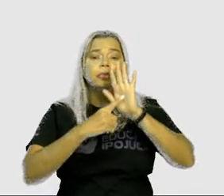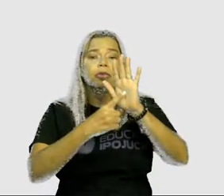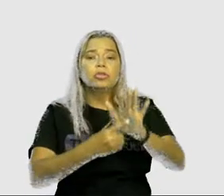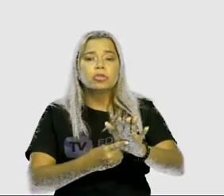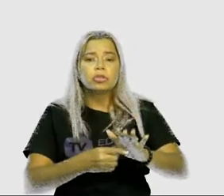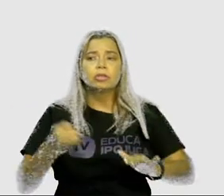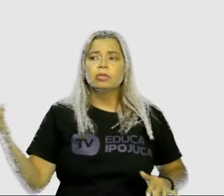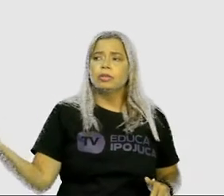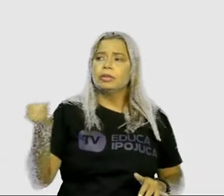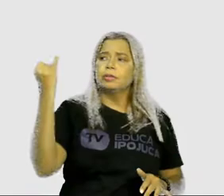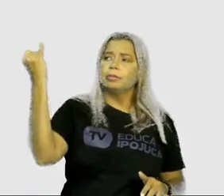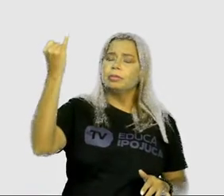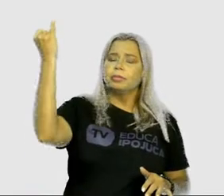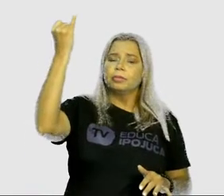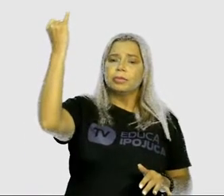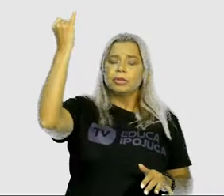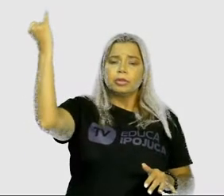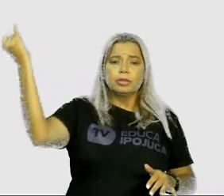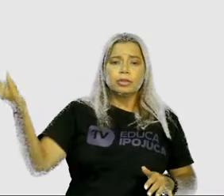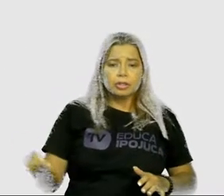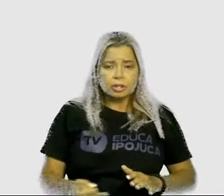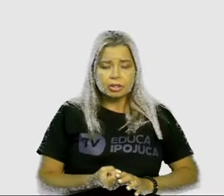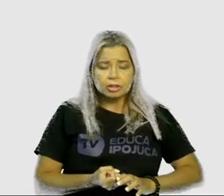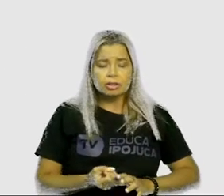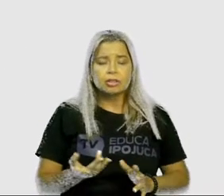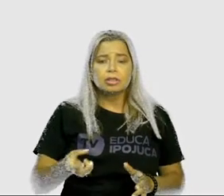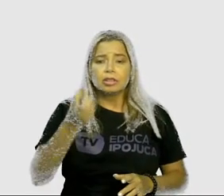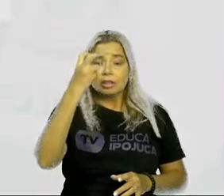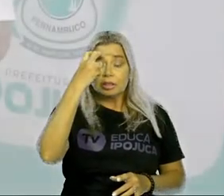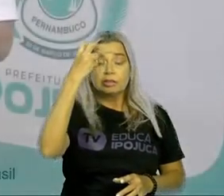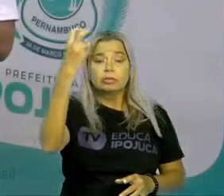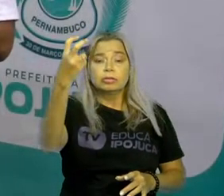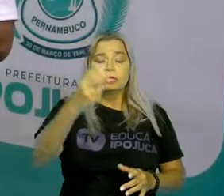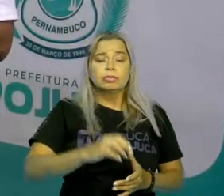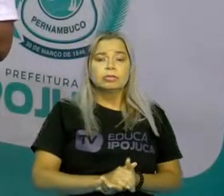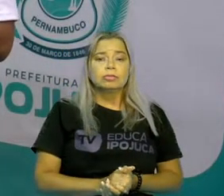cultural na preservação de diferentes culturas.